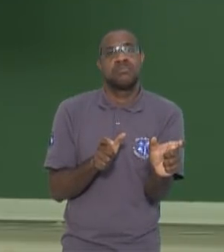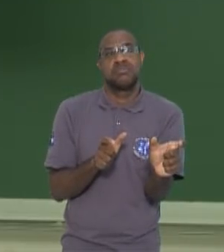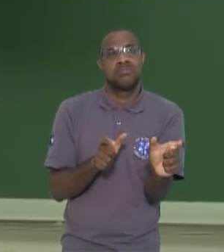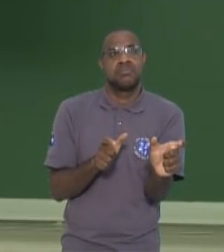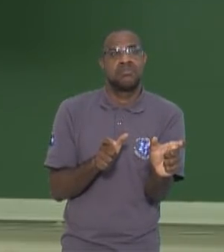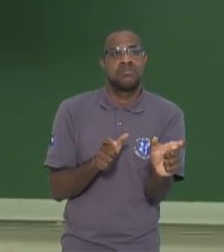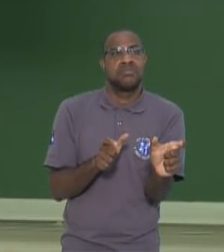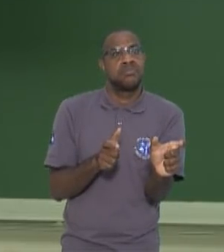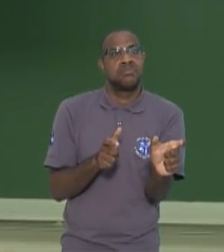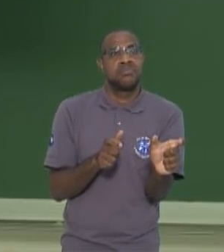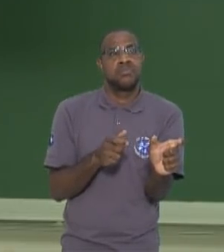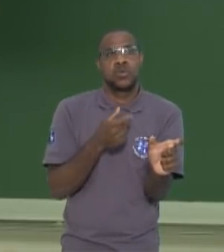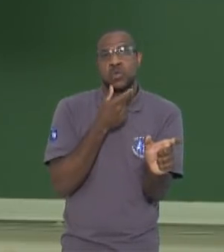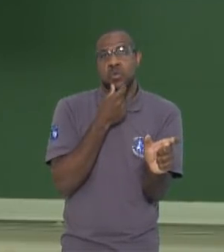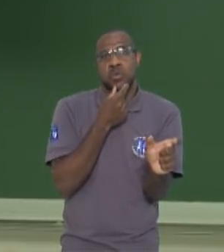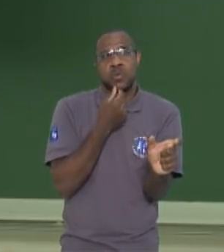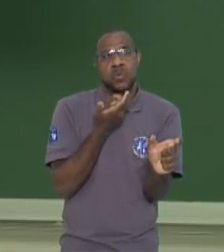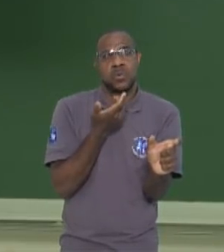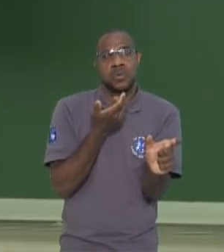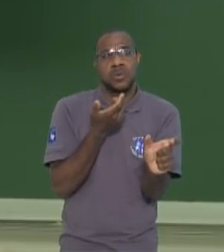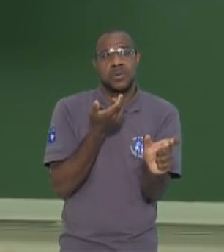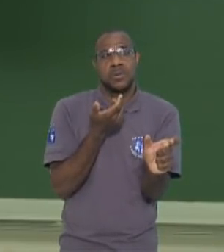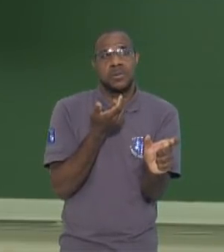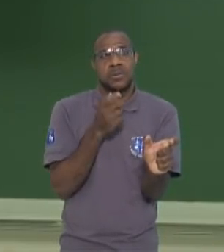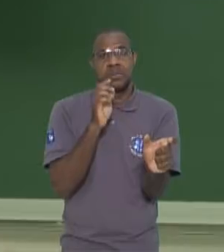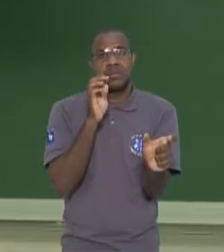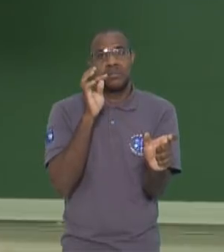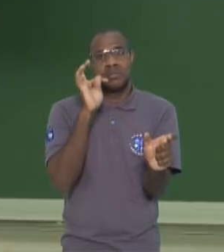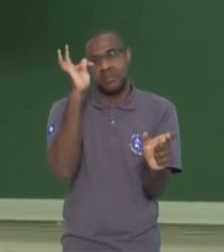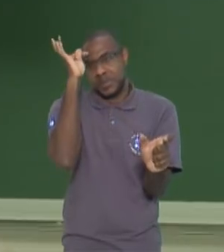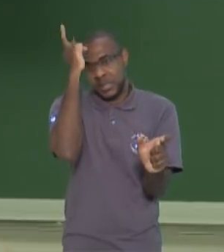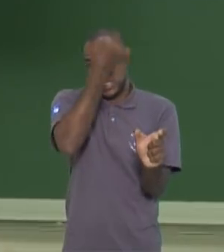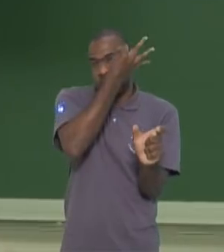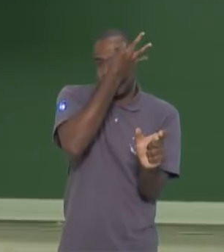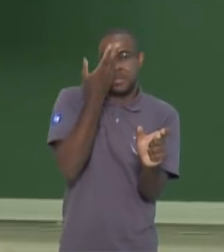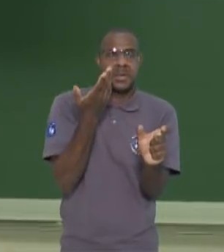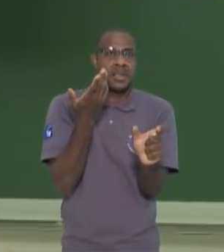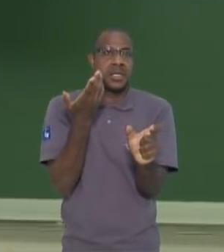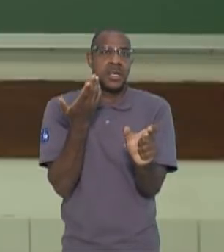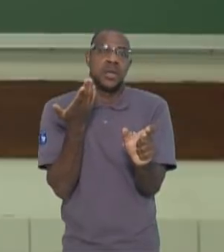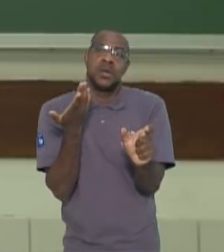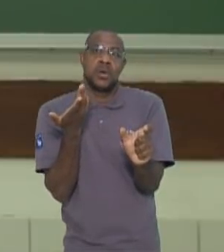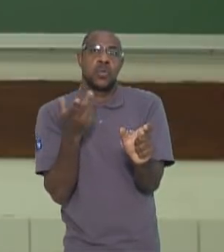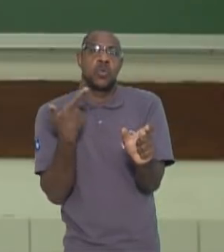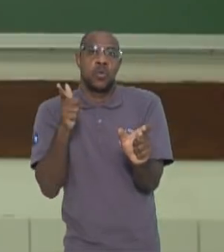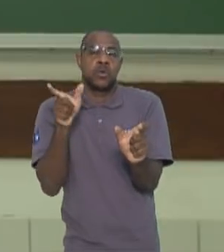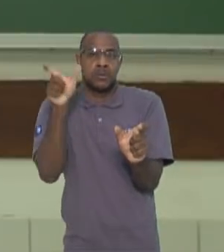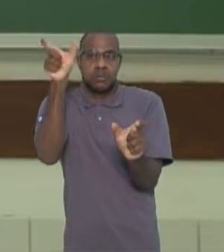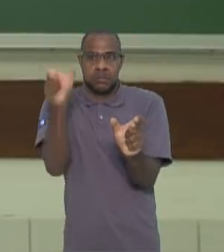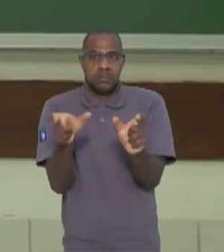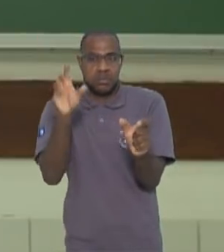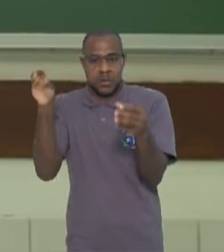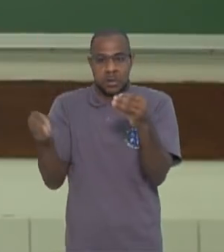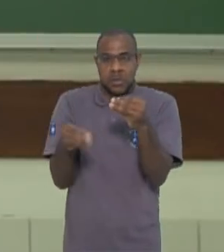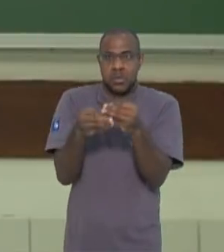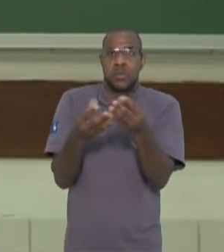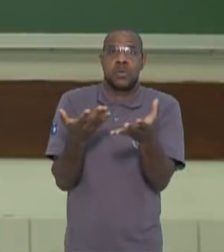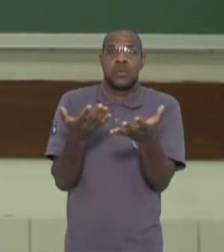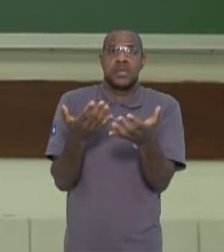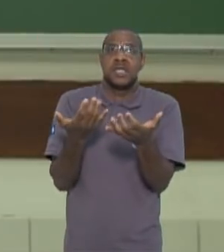características de um personagem de desenho animado, como, por exemplo, o Piu Piu. A cultura